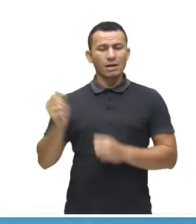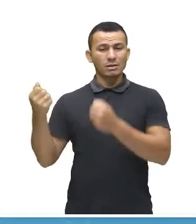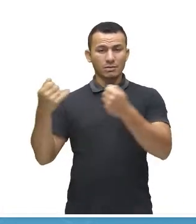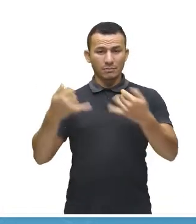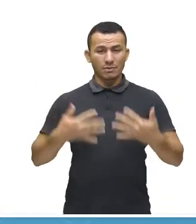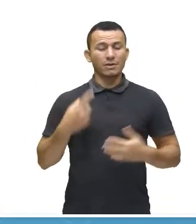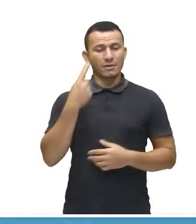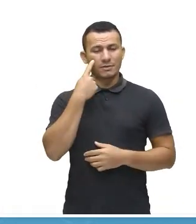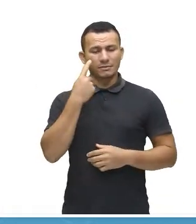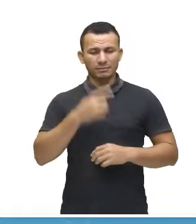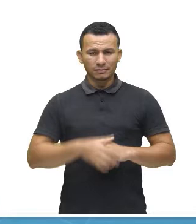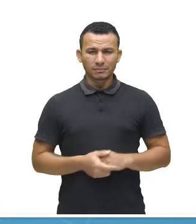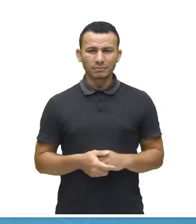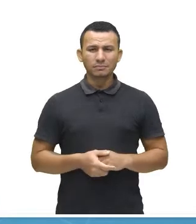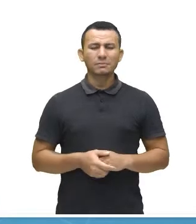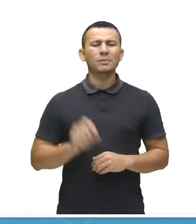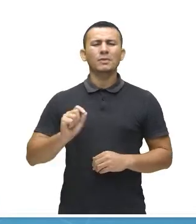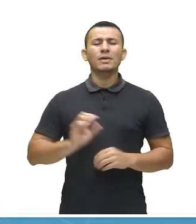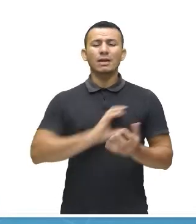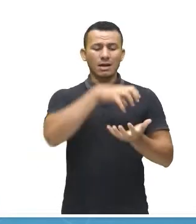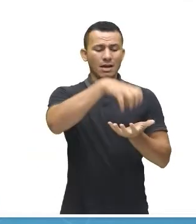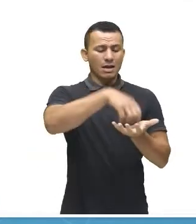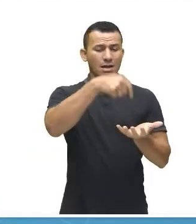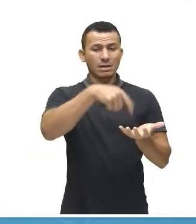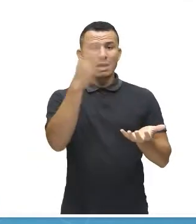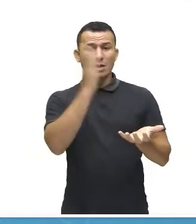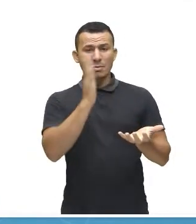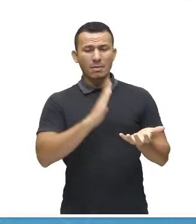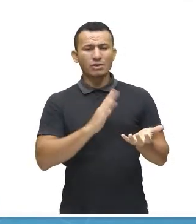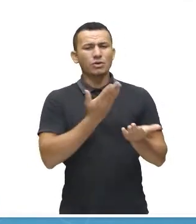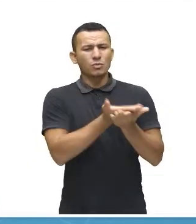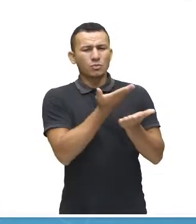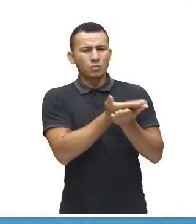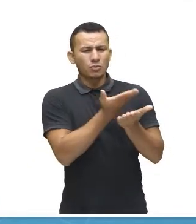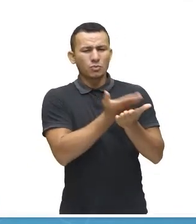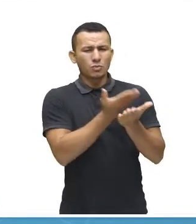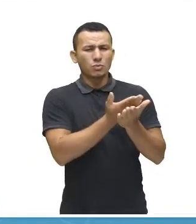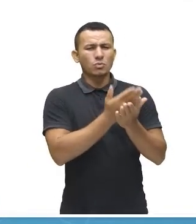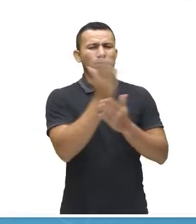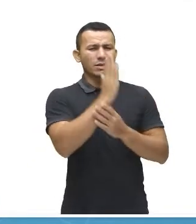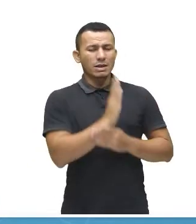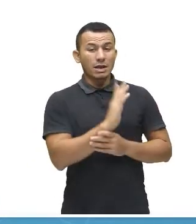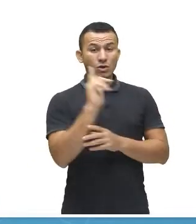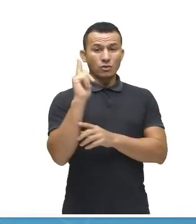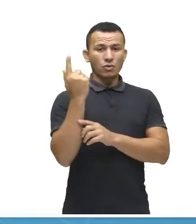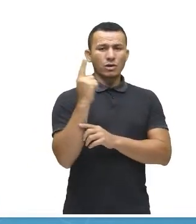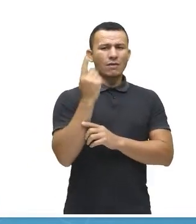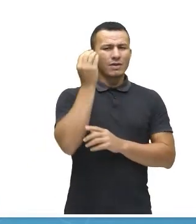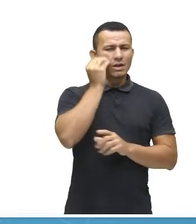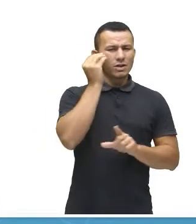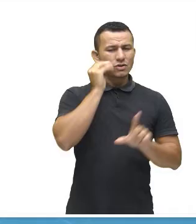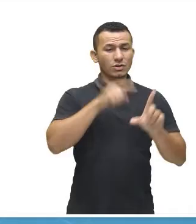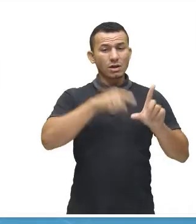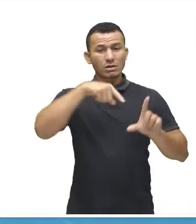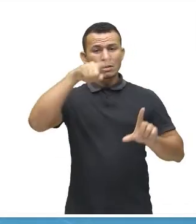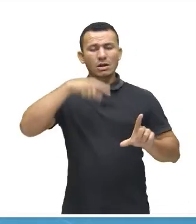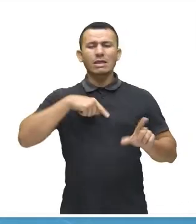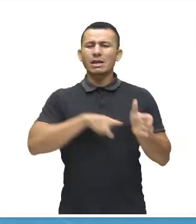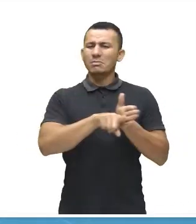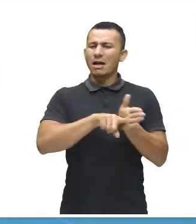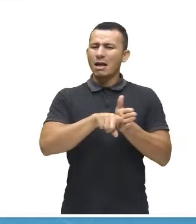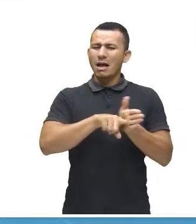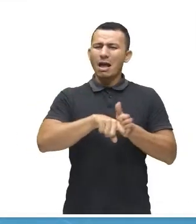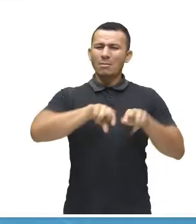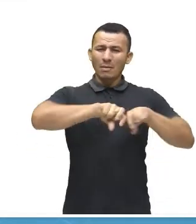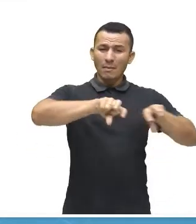tá? O IBGE é o Instituto Brasileiro de Geografia e Estatística, né? E aí faz muitas pesquisas